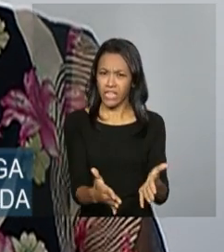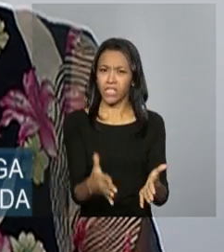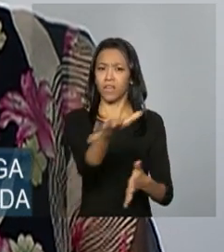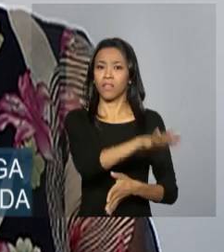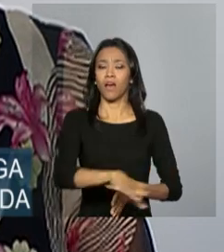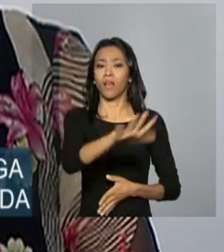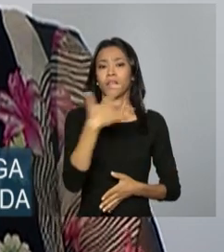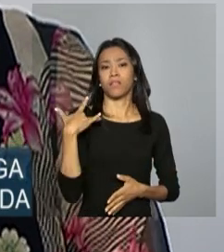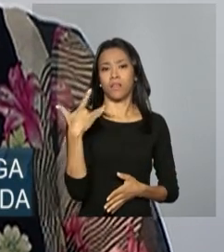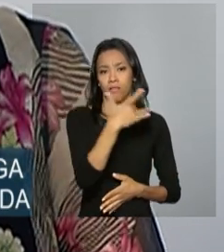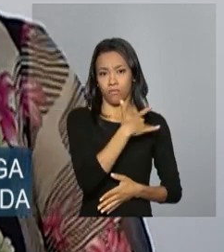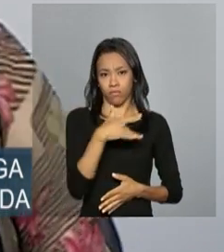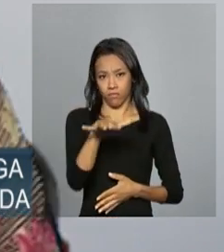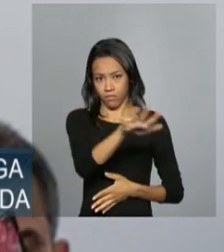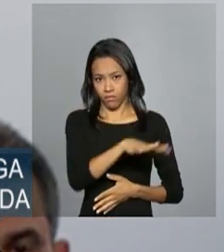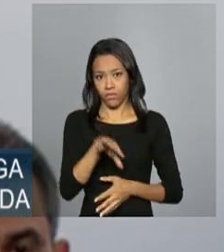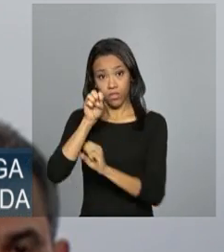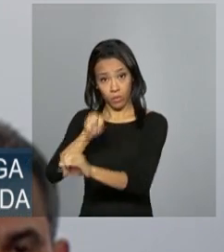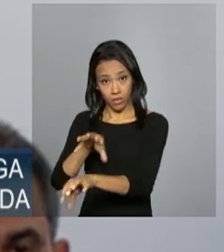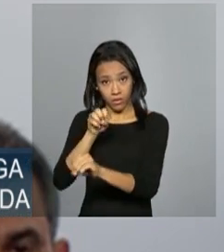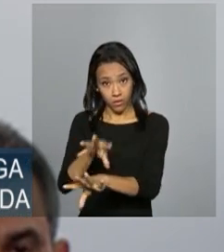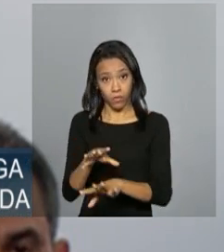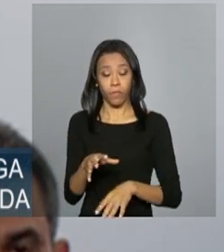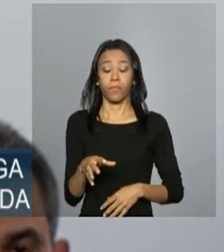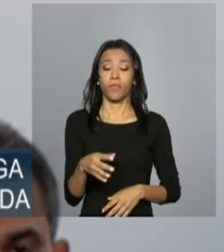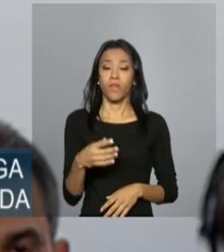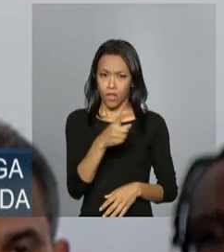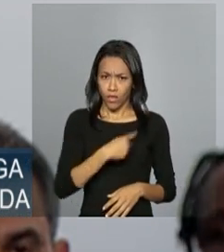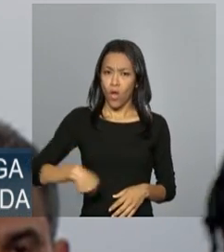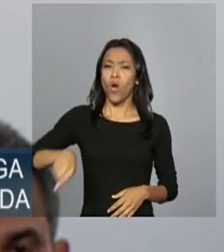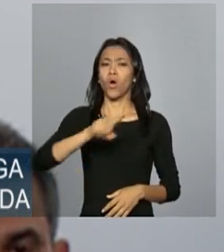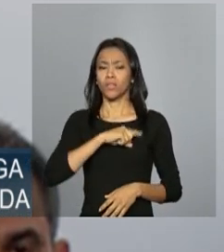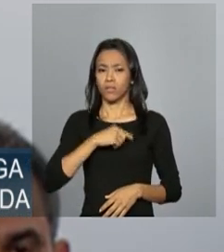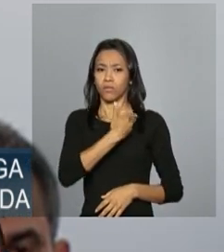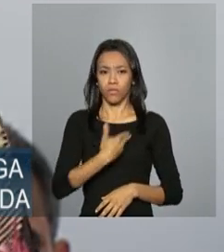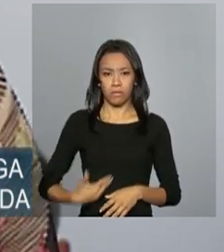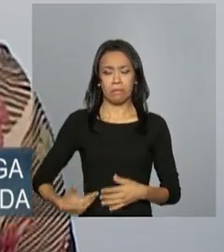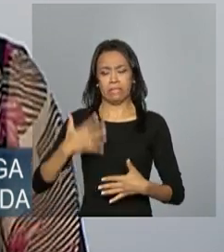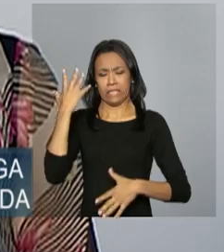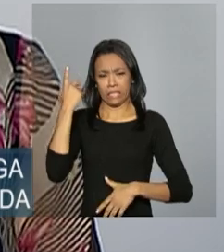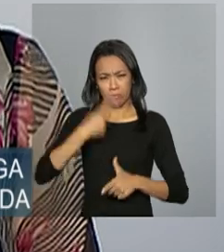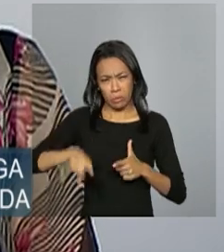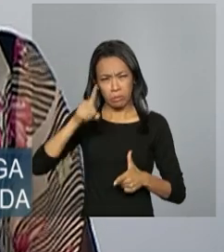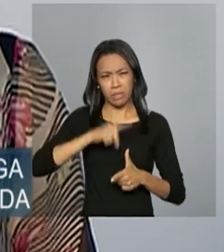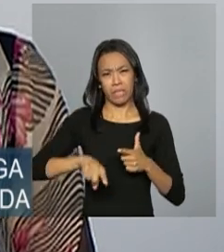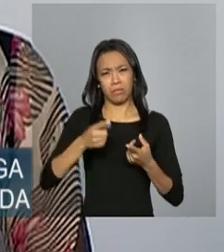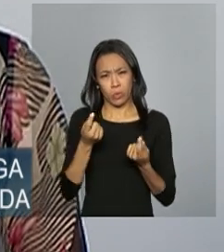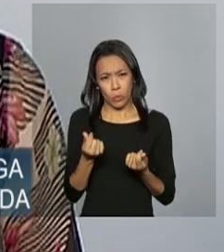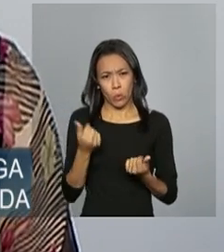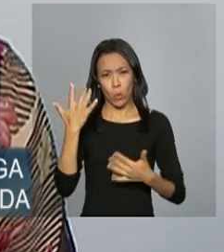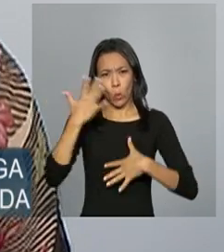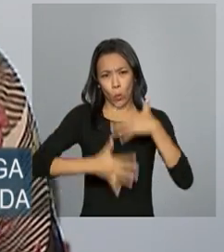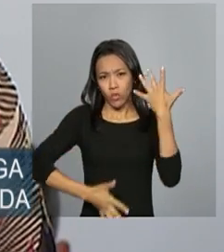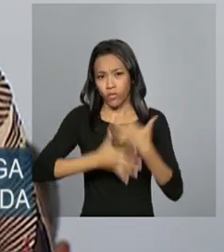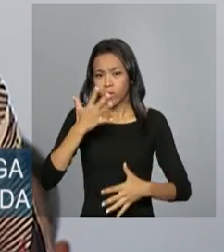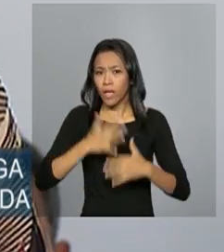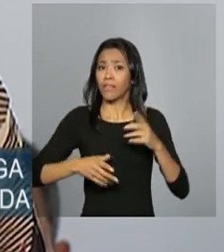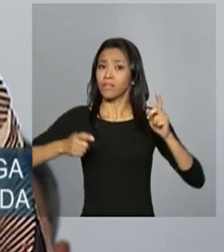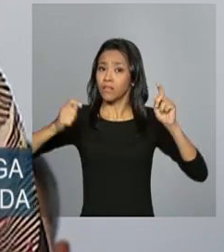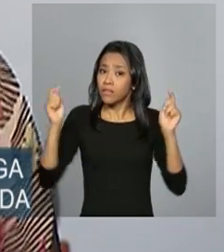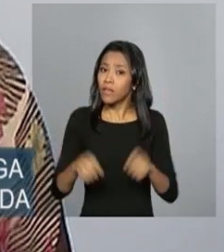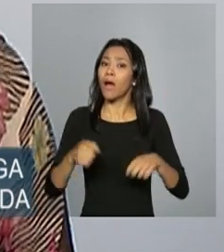Mesmo tendo, e nós estamos passando por dificuldade, é possível sair